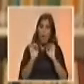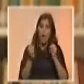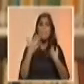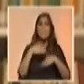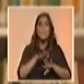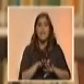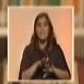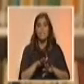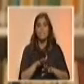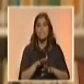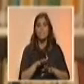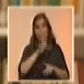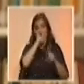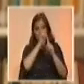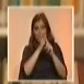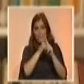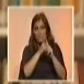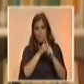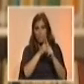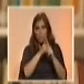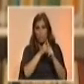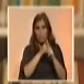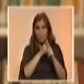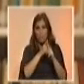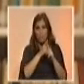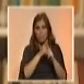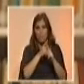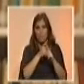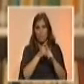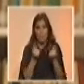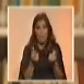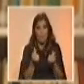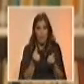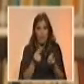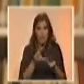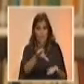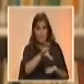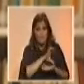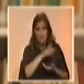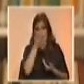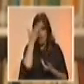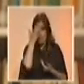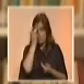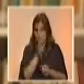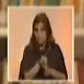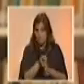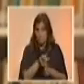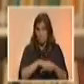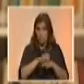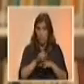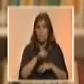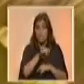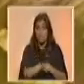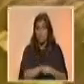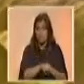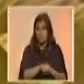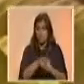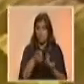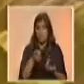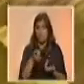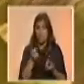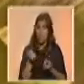uma ganância de fazer lucro facilmente. E é por isso que saiu, muito